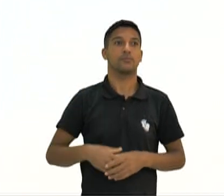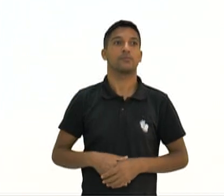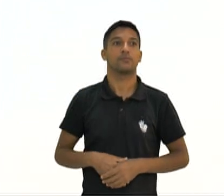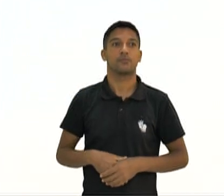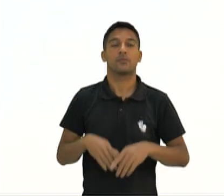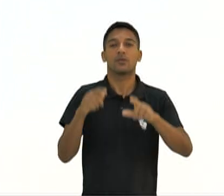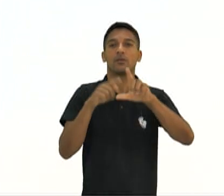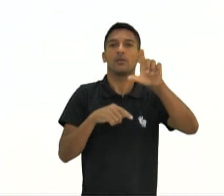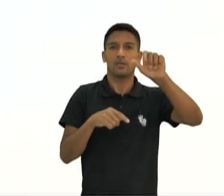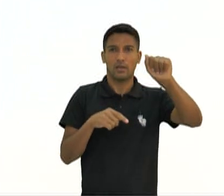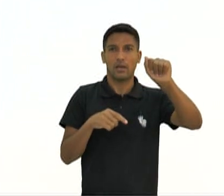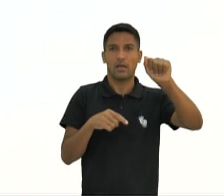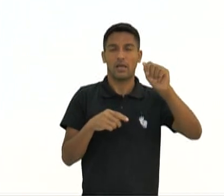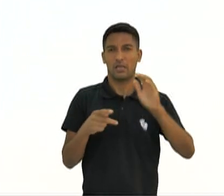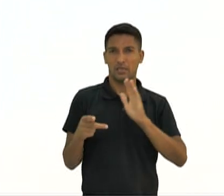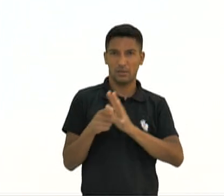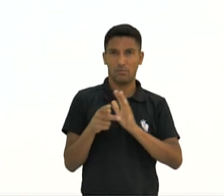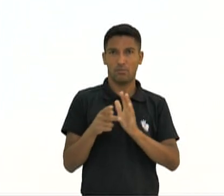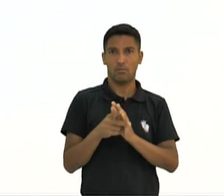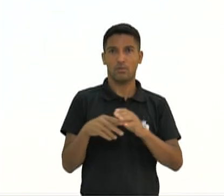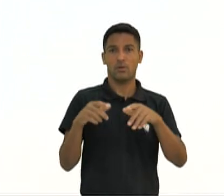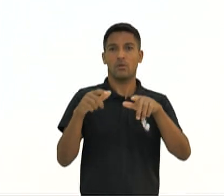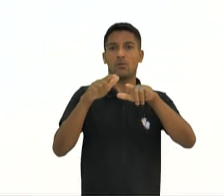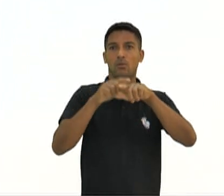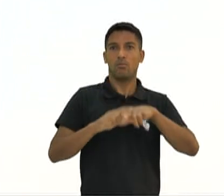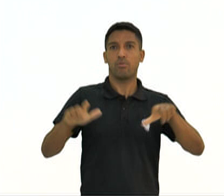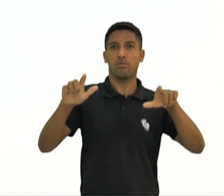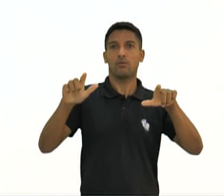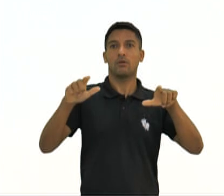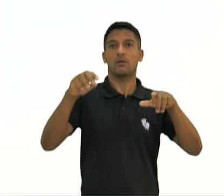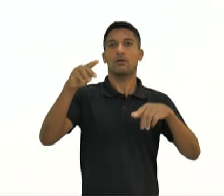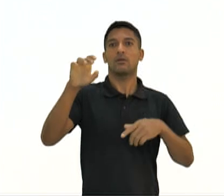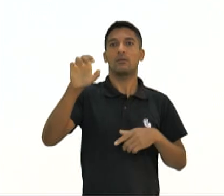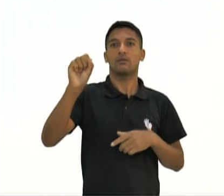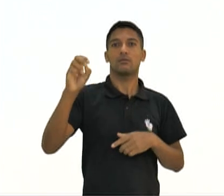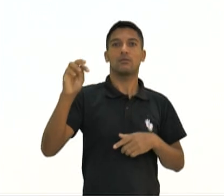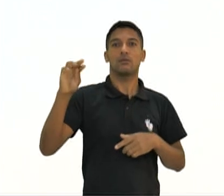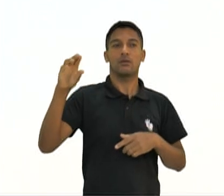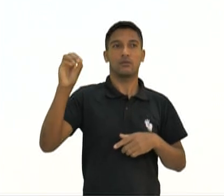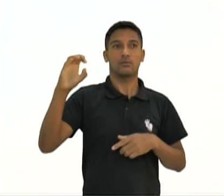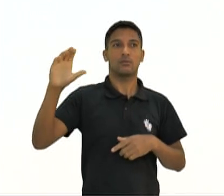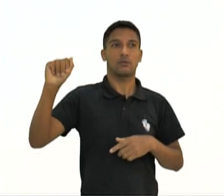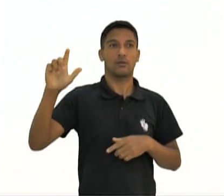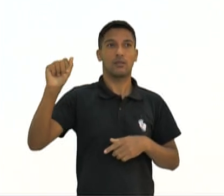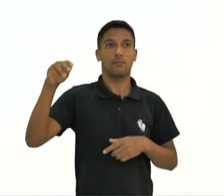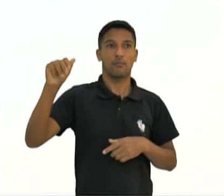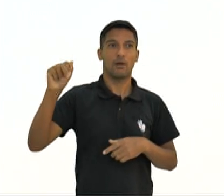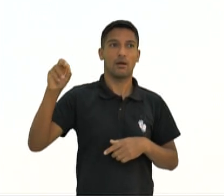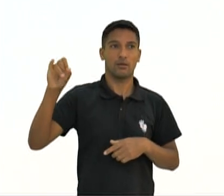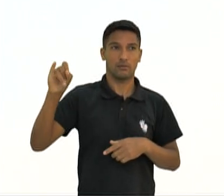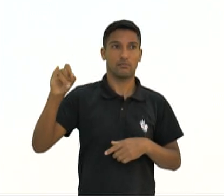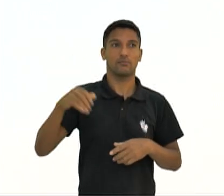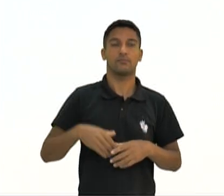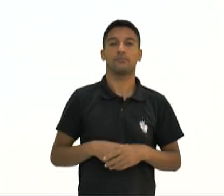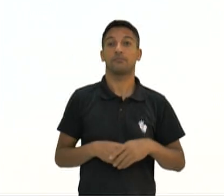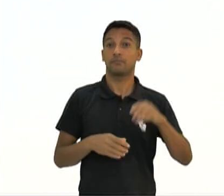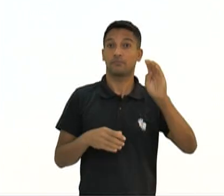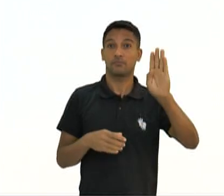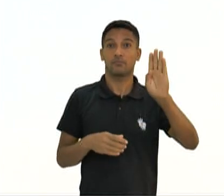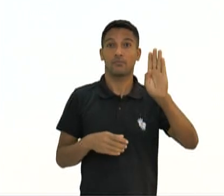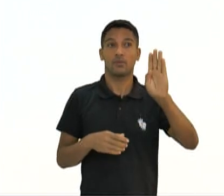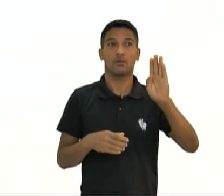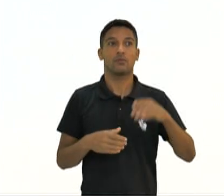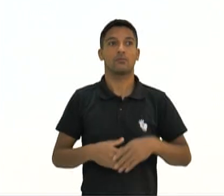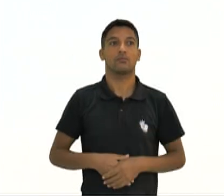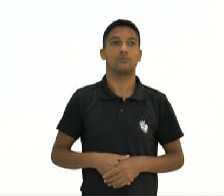usa o deserto do Kalahari como divisor. Letra B. A região do Sahel pode ser usada como base para a